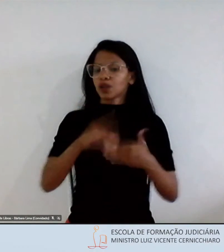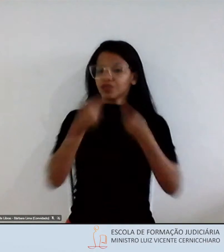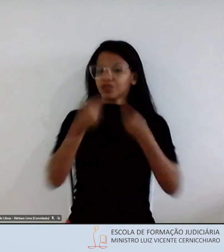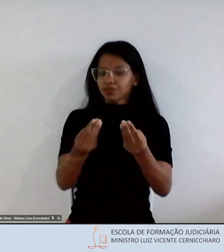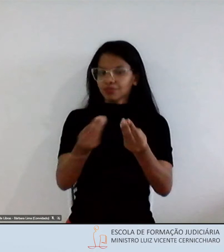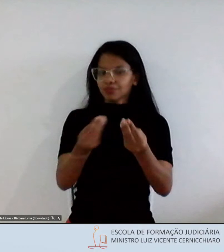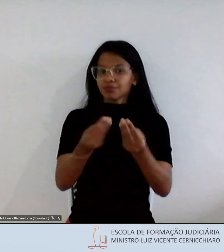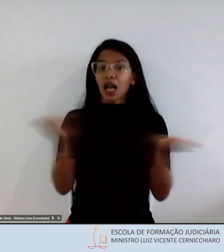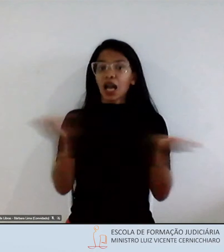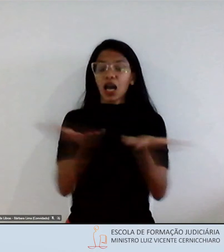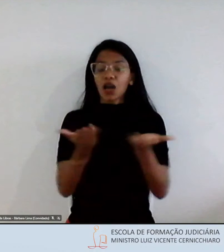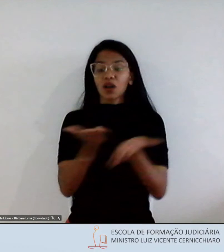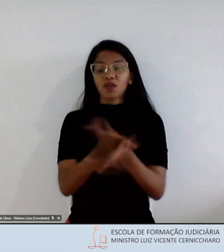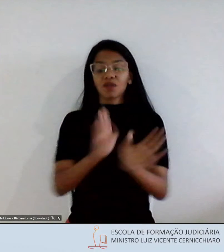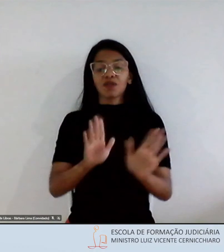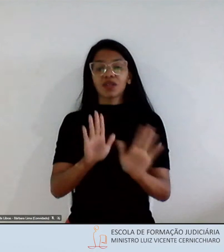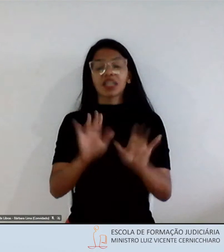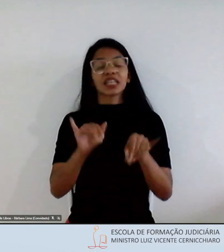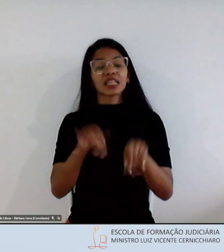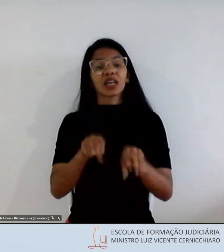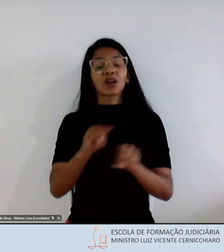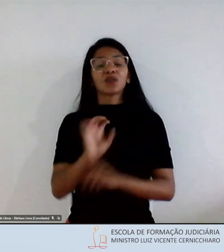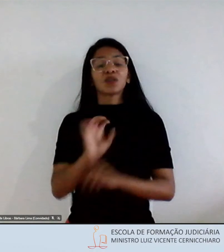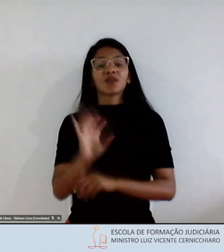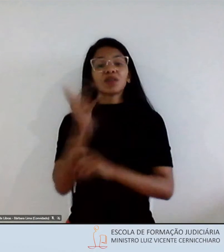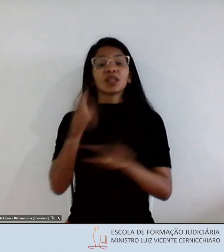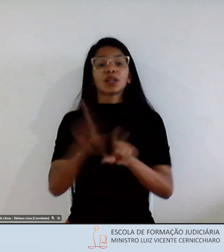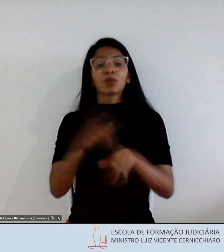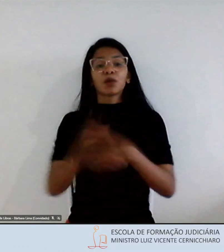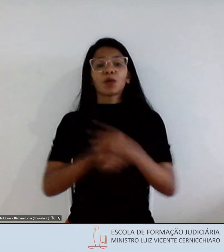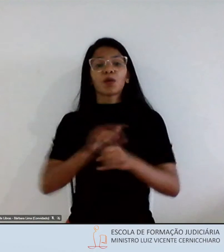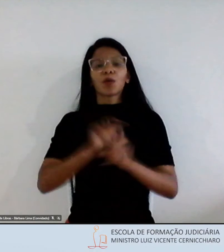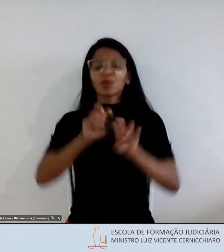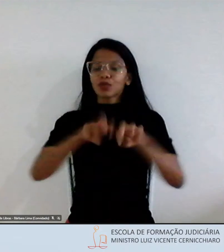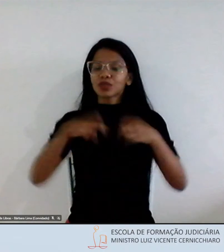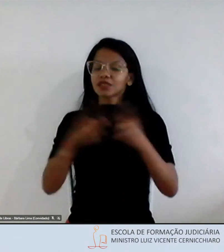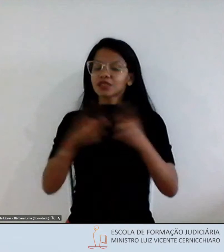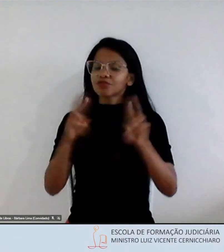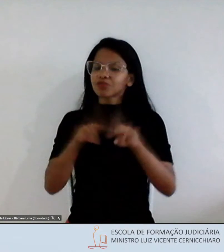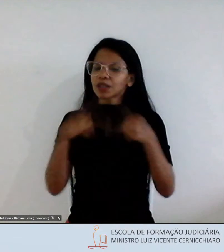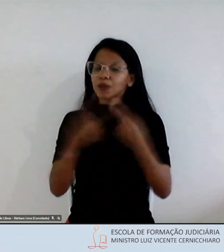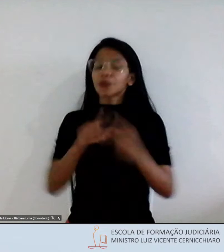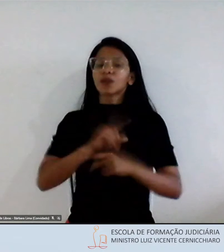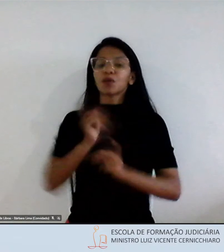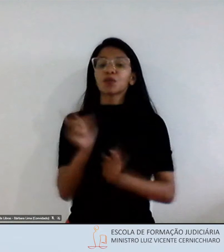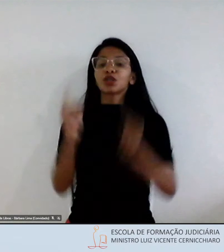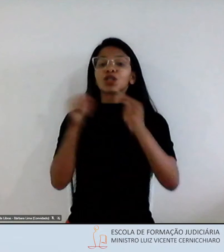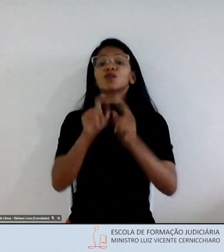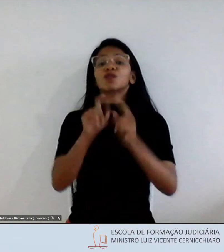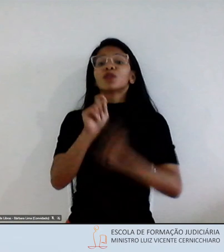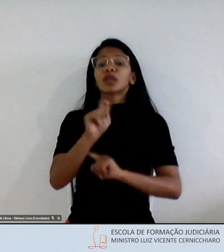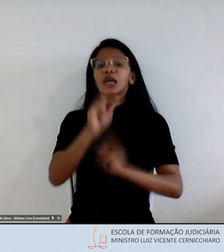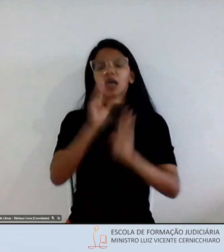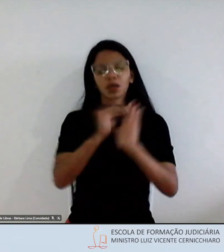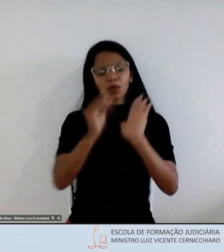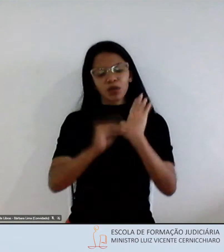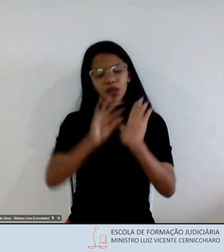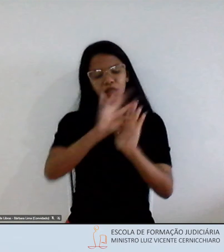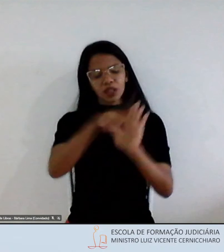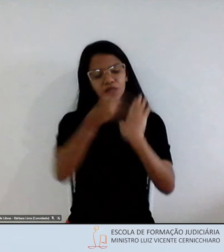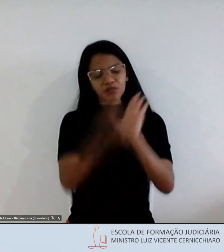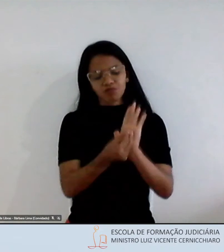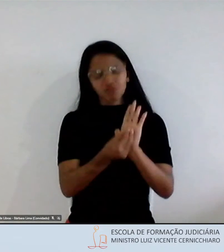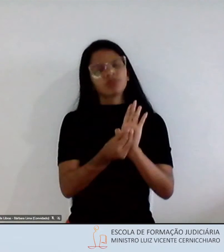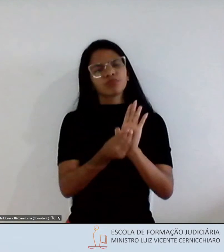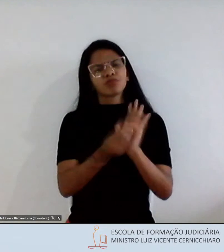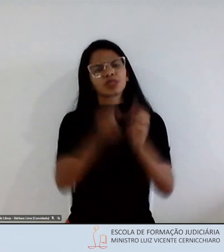Conforme já mencionamos, esse ciclo de webinários teve como objetivo a abordagem dos aspectos fundamentais